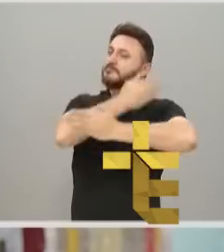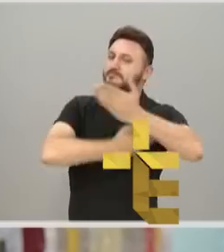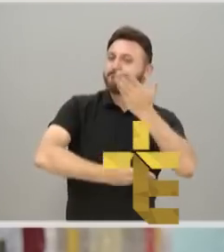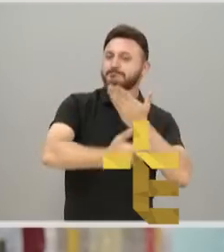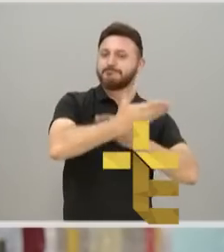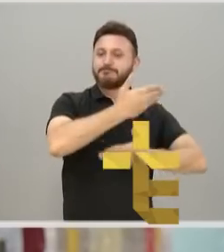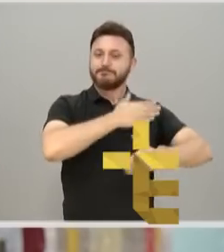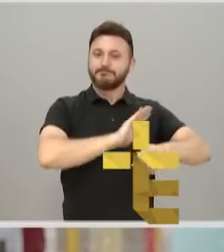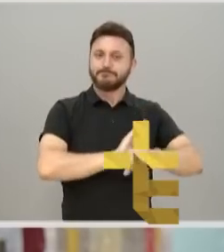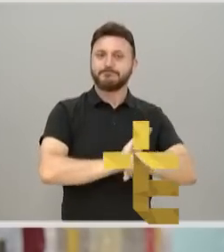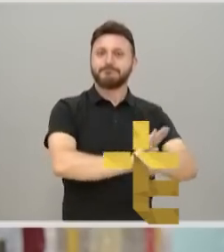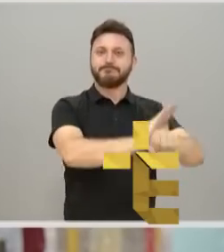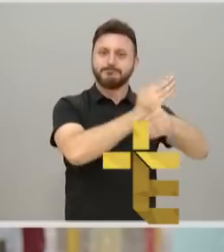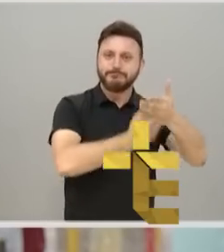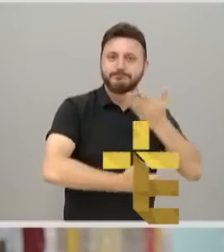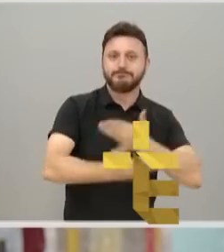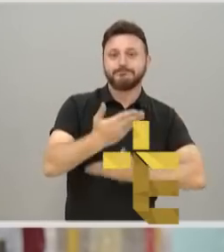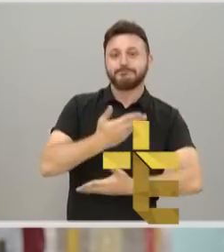generoso.